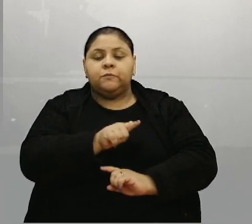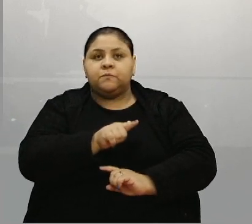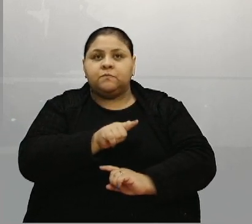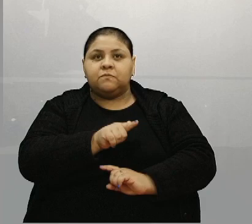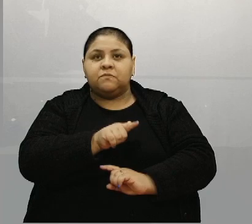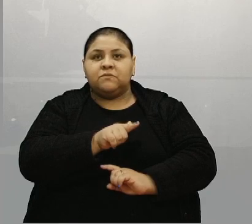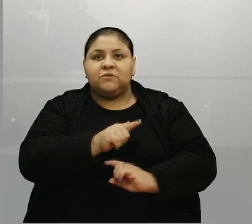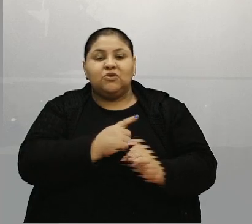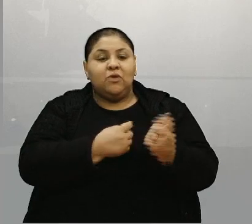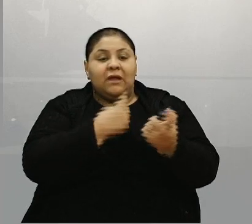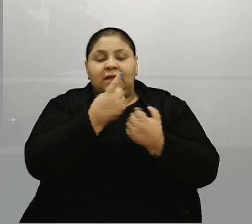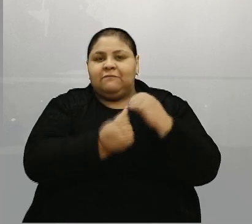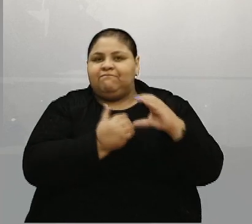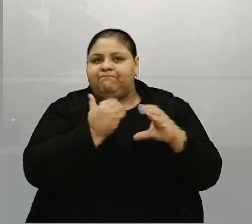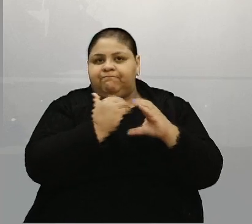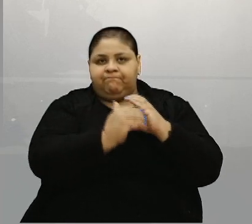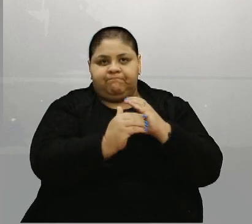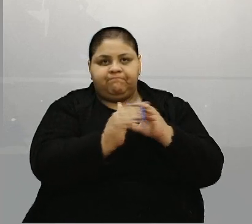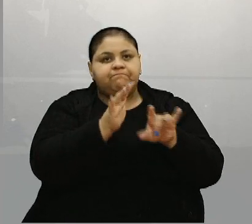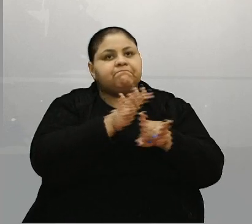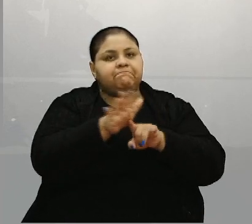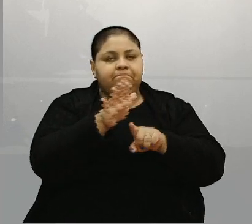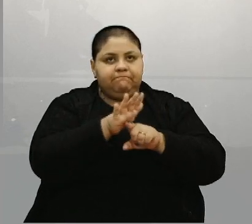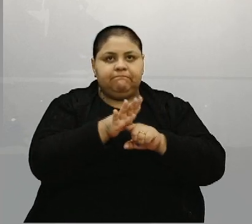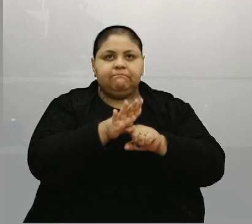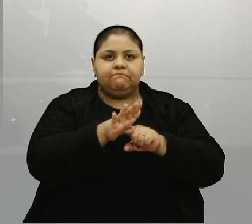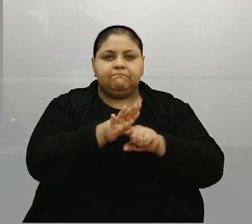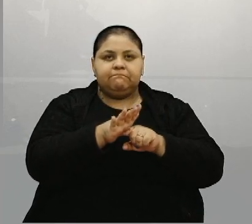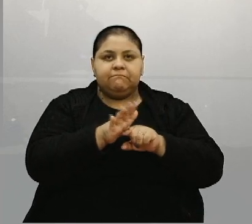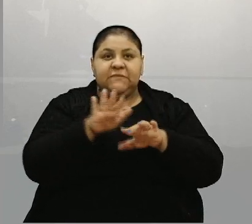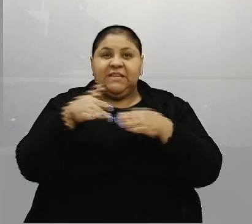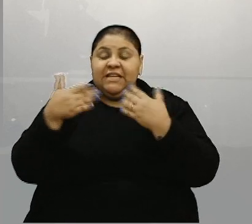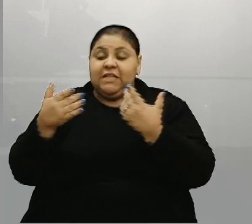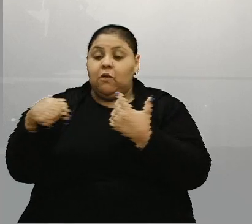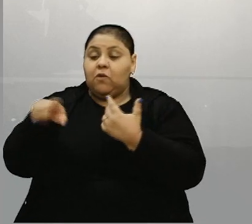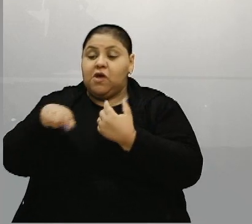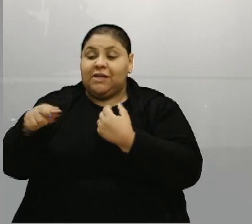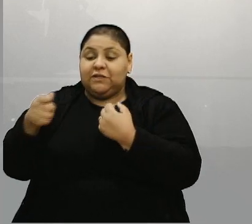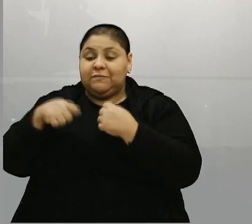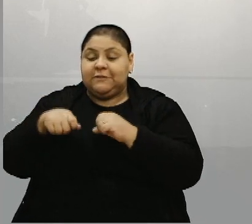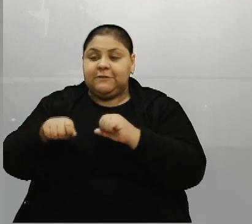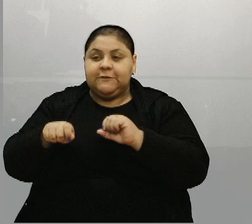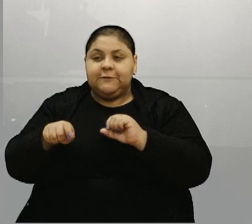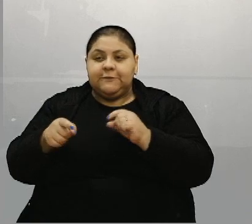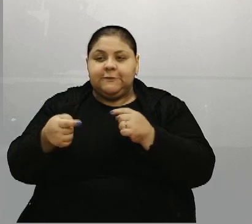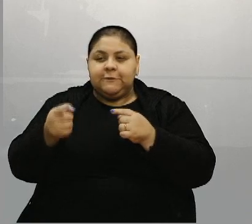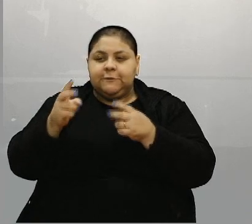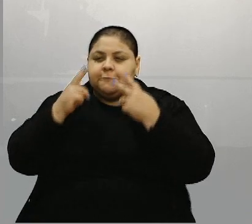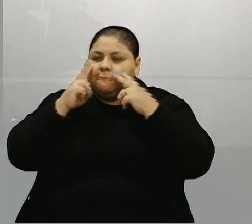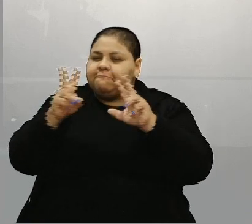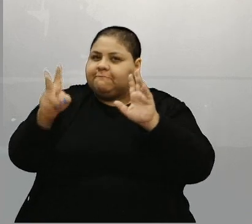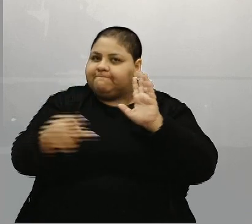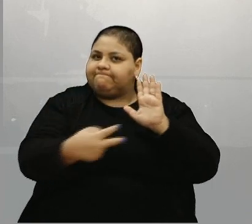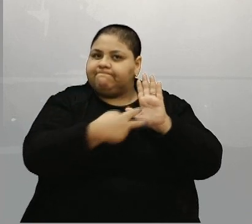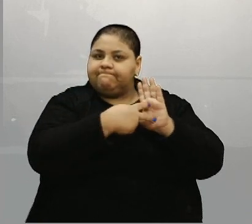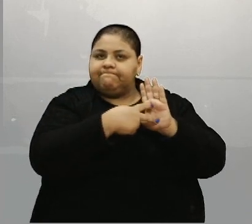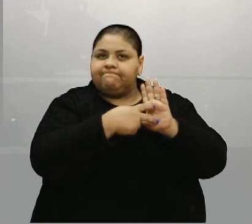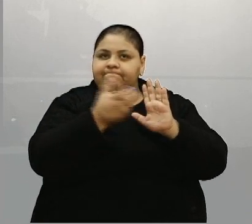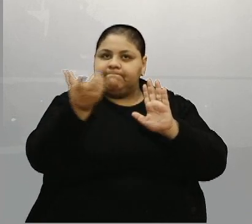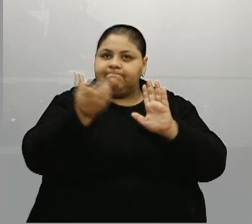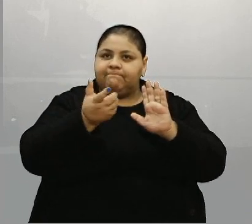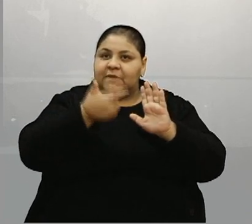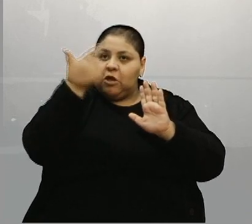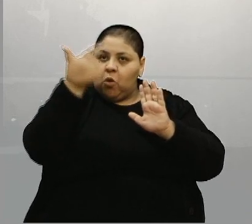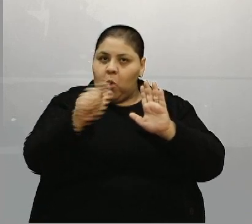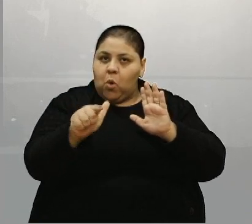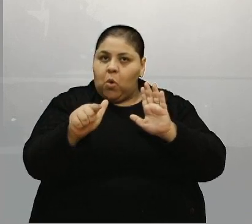algum encaminhamento para esta demanda. Então a gente precisa ter um olhar atento. E eu quero trazer mais outro